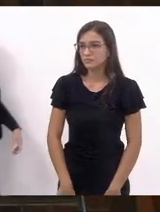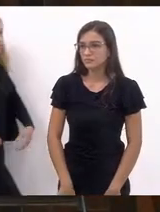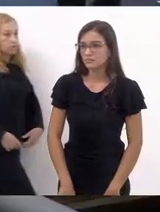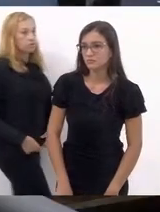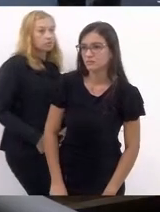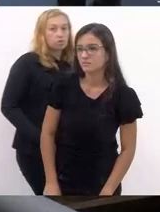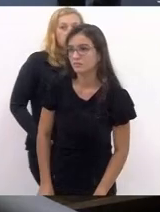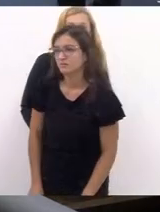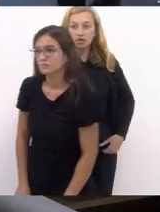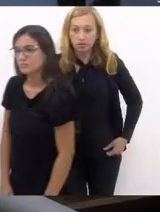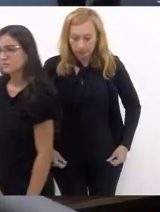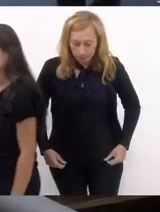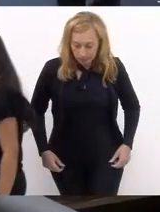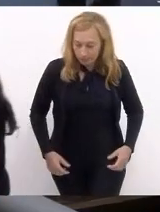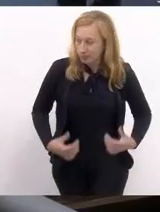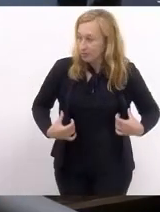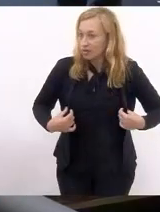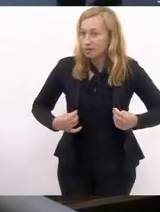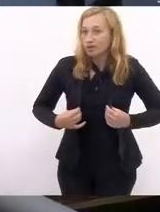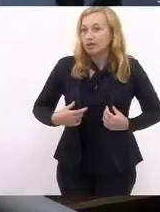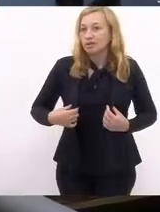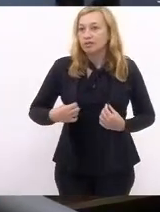E aí